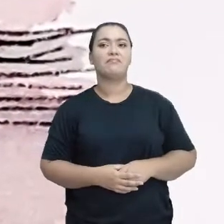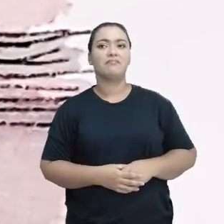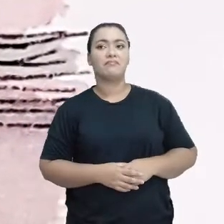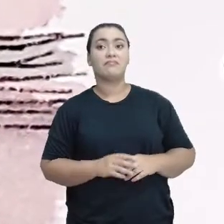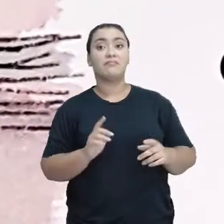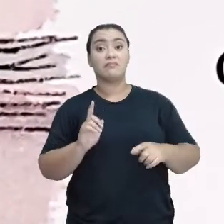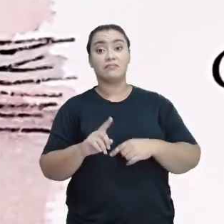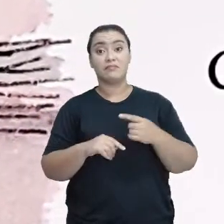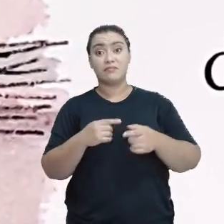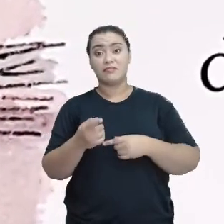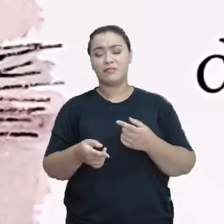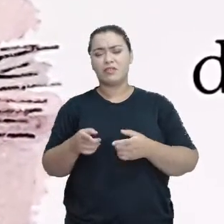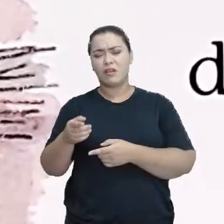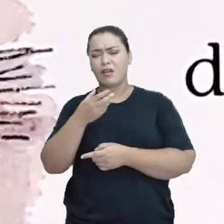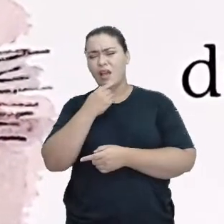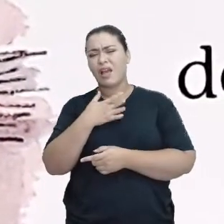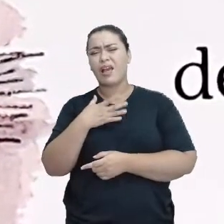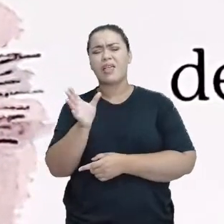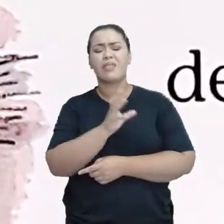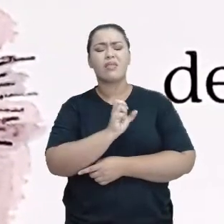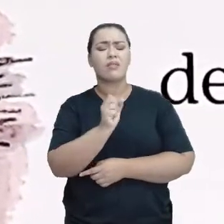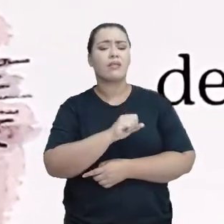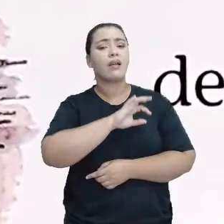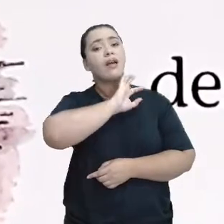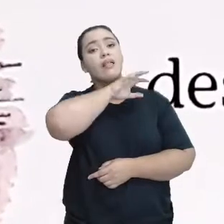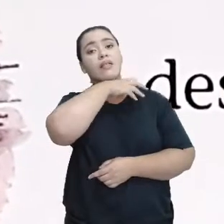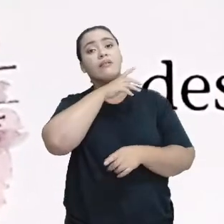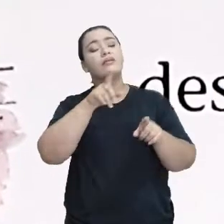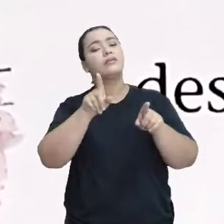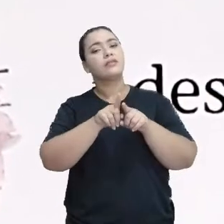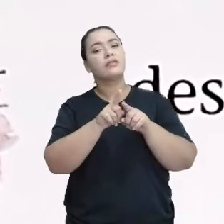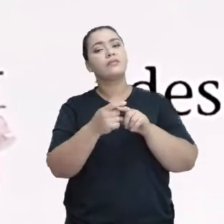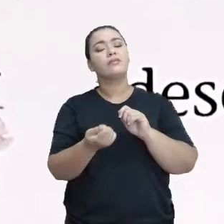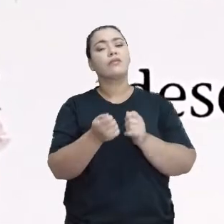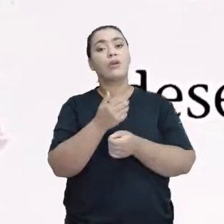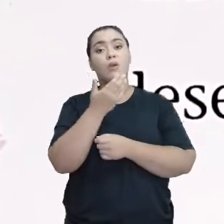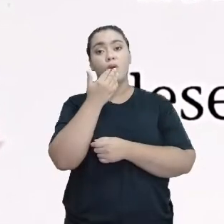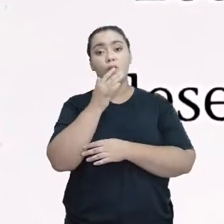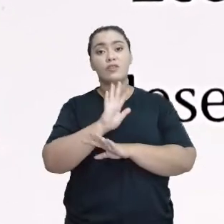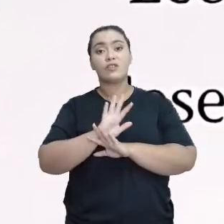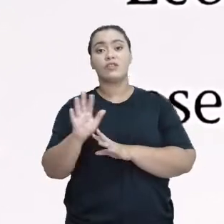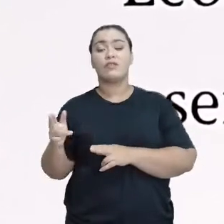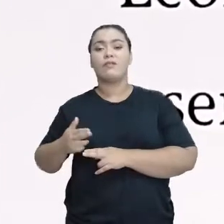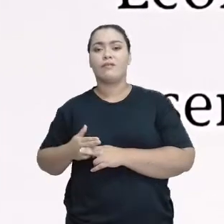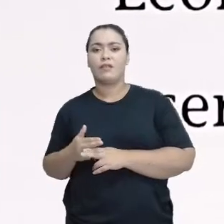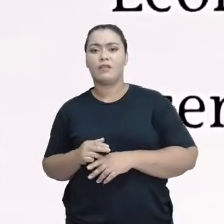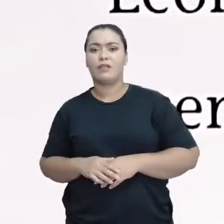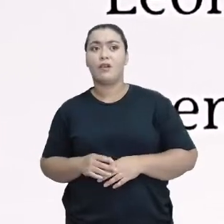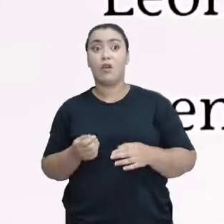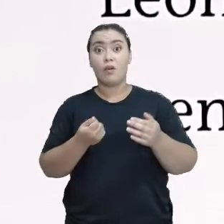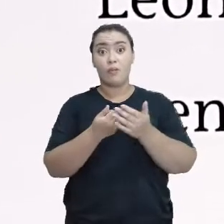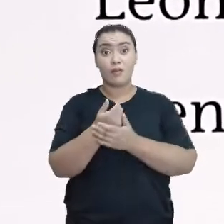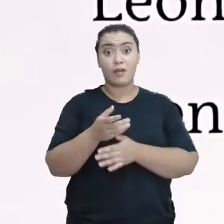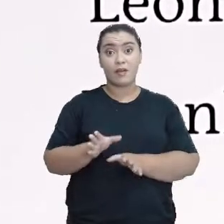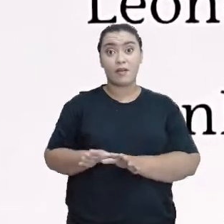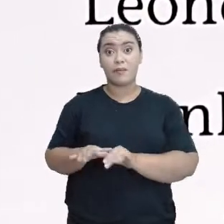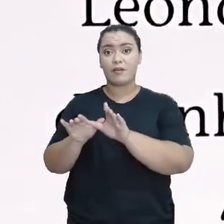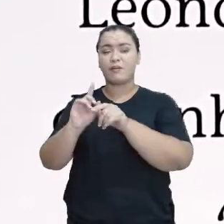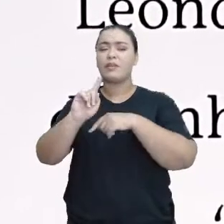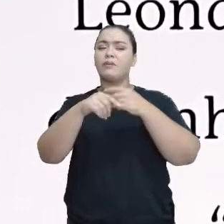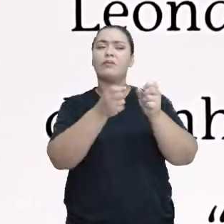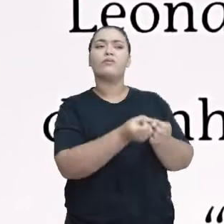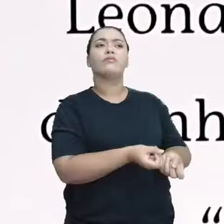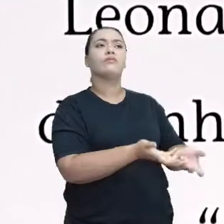Leonardo da Vinci amava os animais e se tornou vegetariano. Às vezes, ele comprava passarinhos para depois